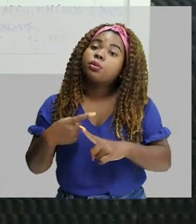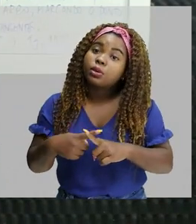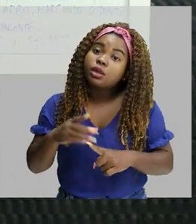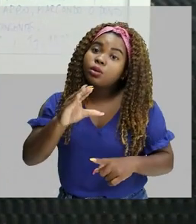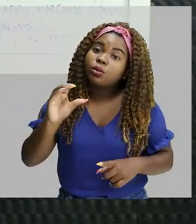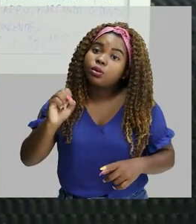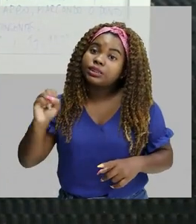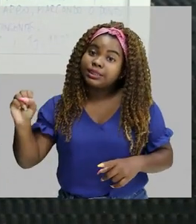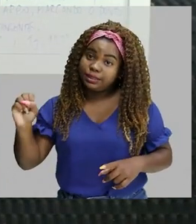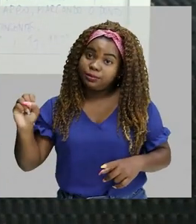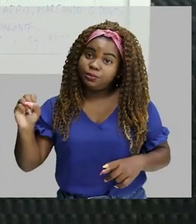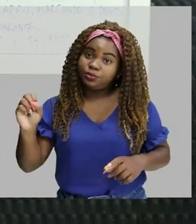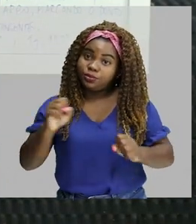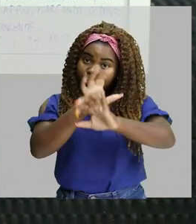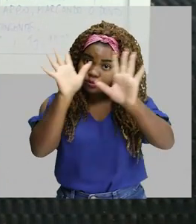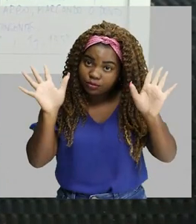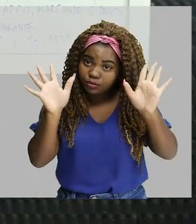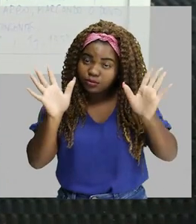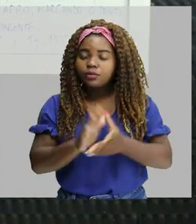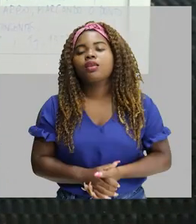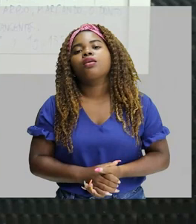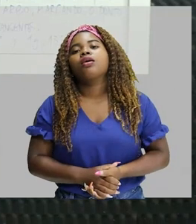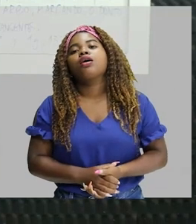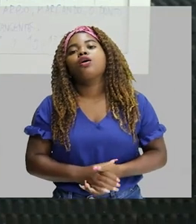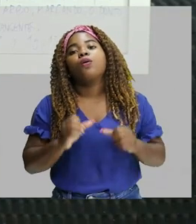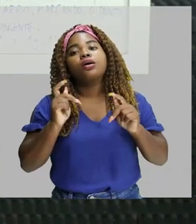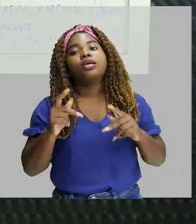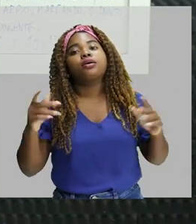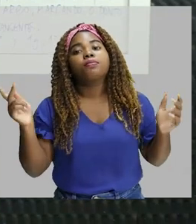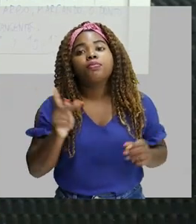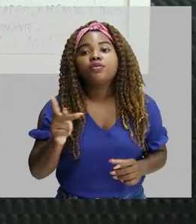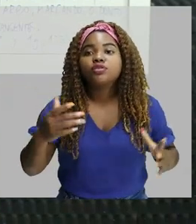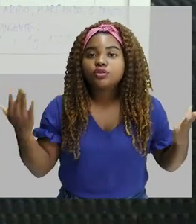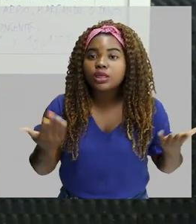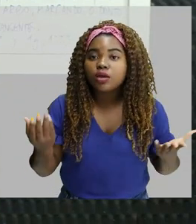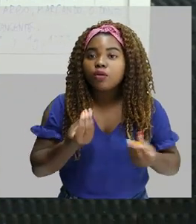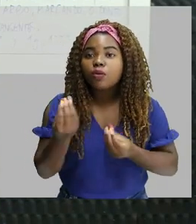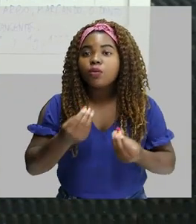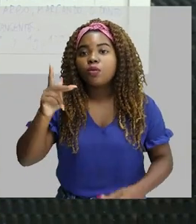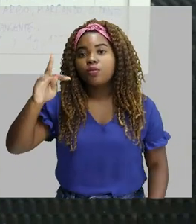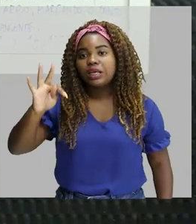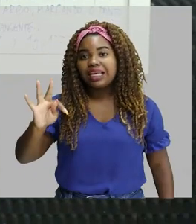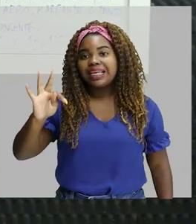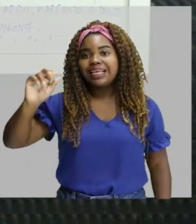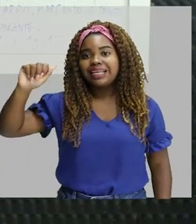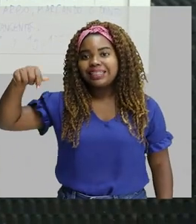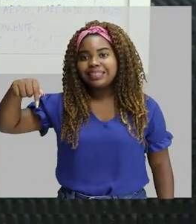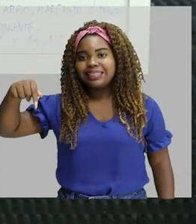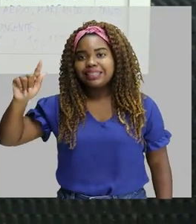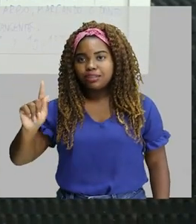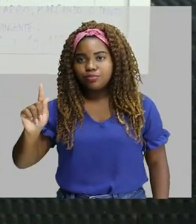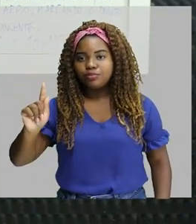certinho tá claro isso aí beleza professor e agora como é que vou OB tangente Porque se o eixo